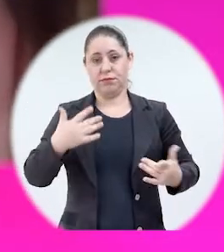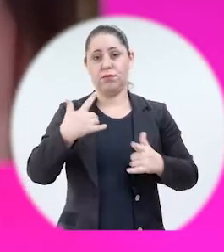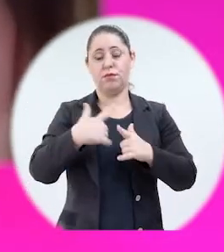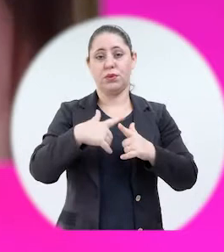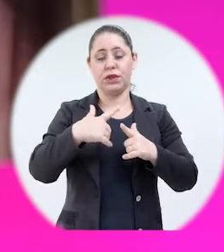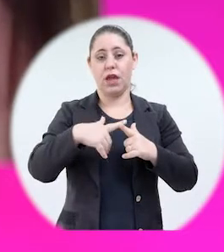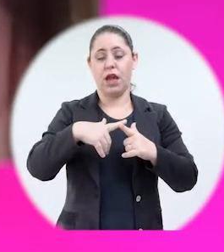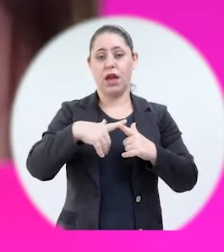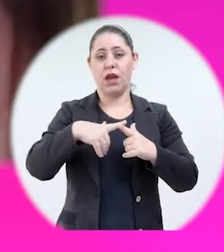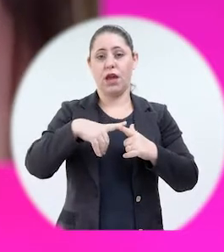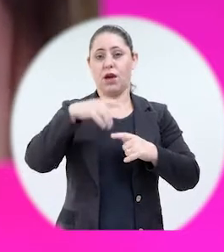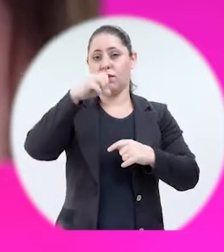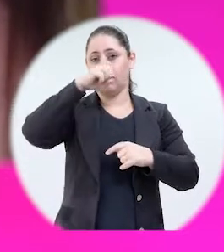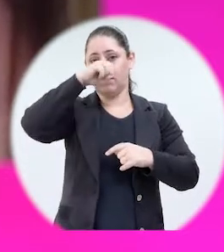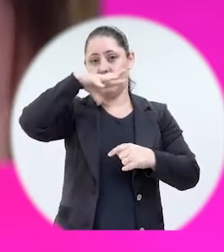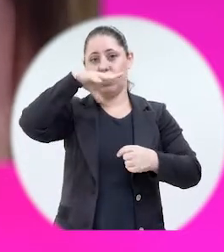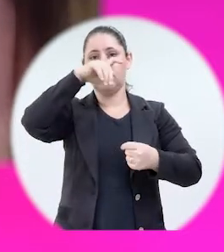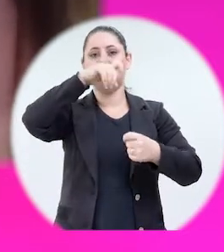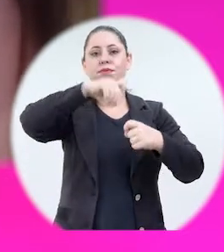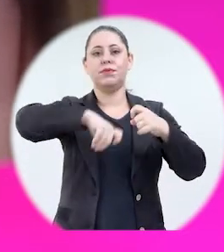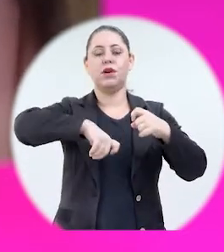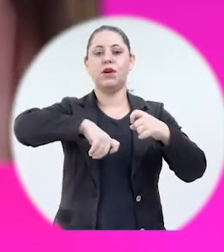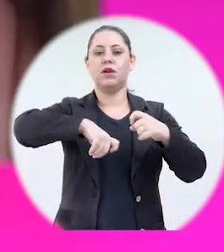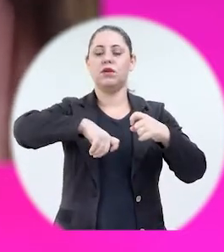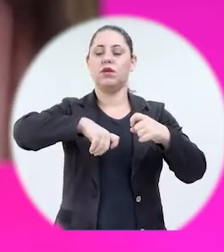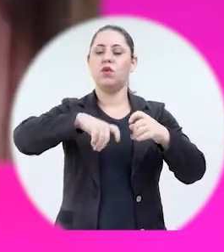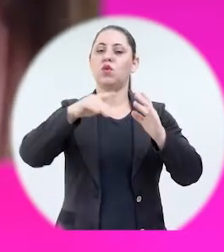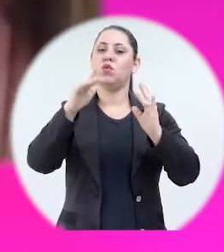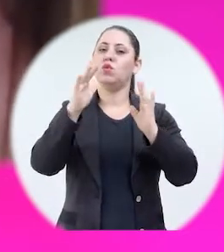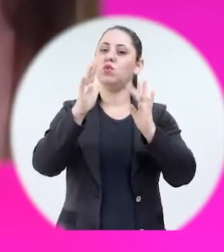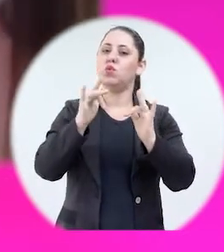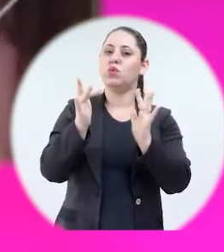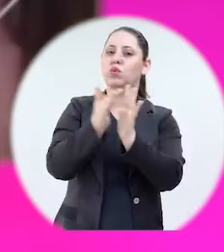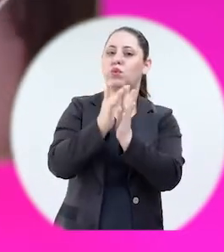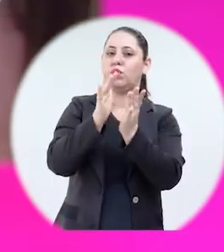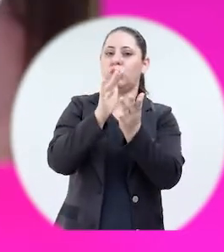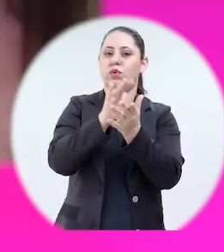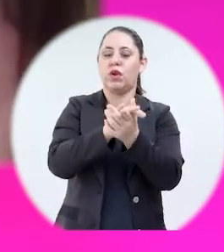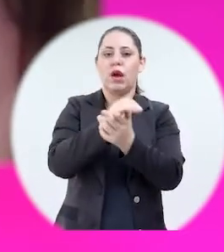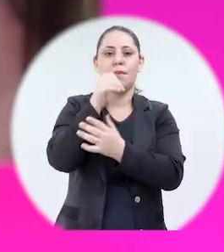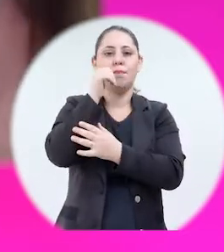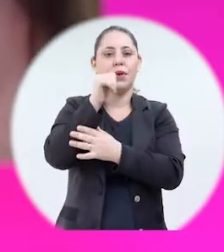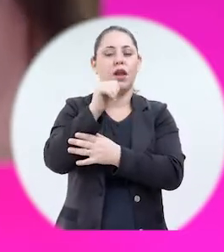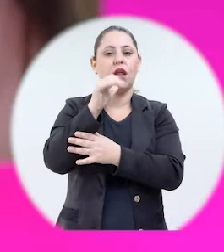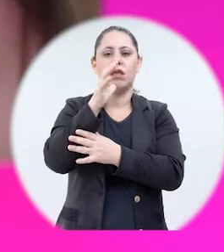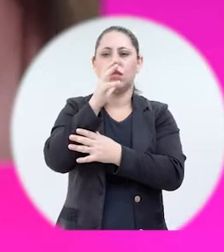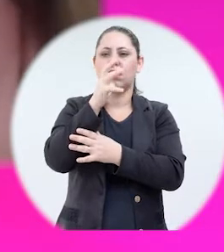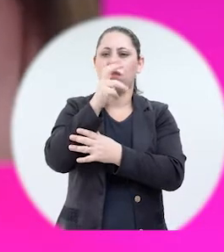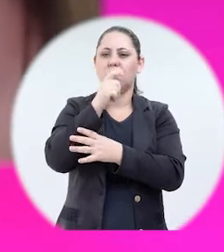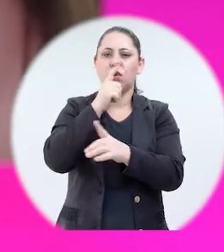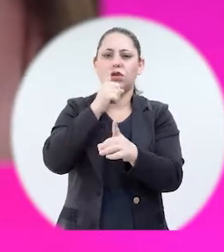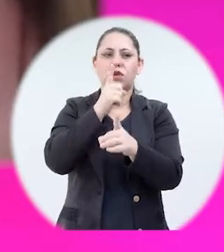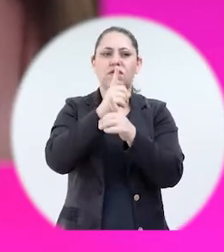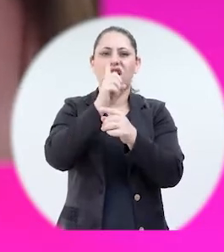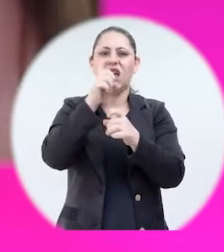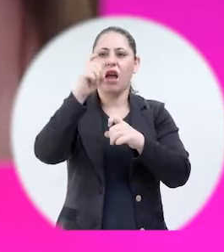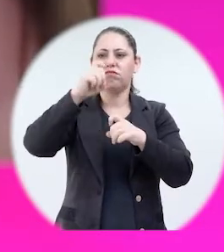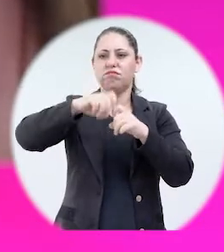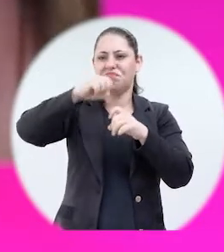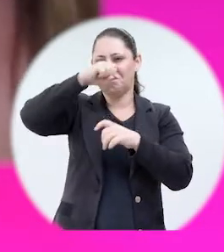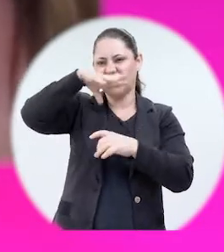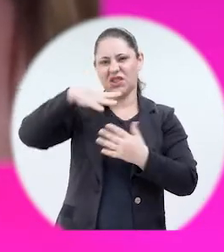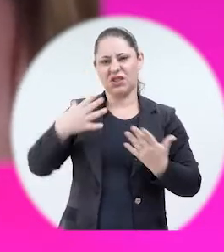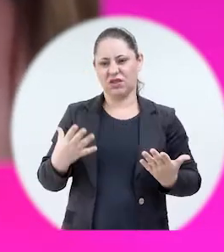a violência sexual, principalmente nos relacionamentos, a mulher demora também para identificar que é